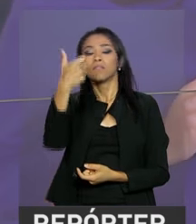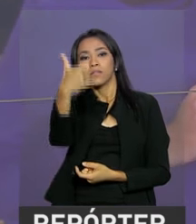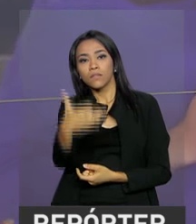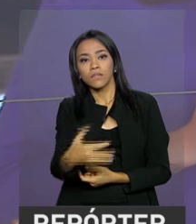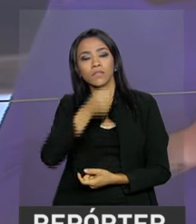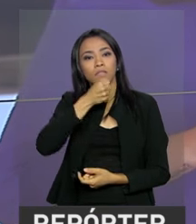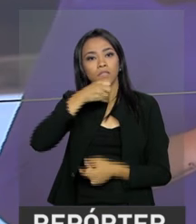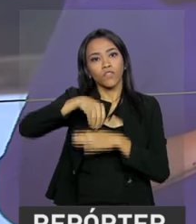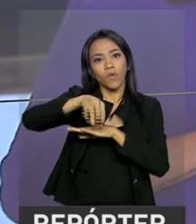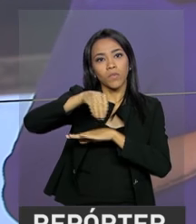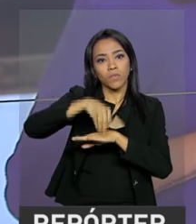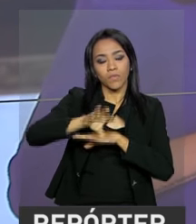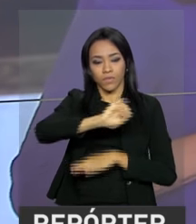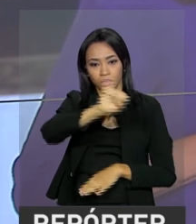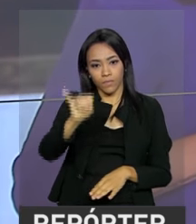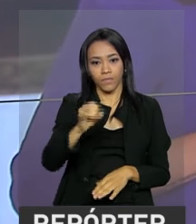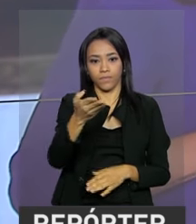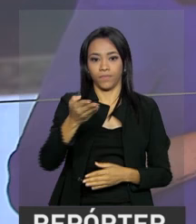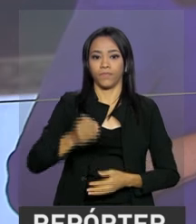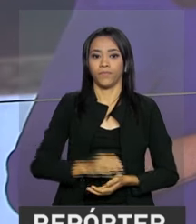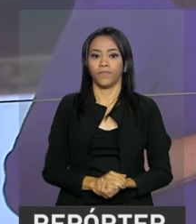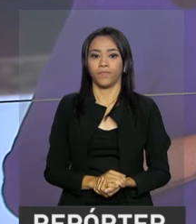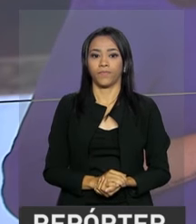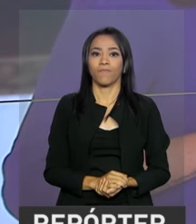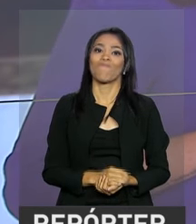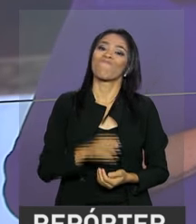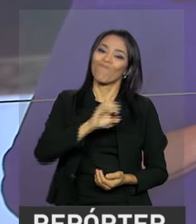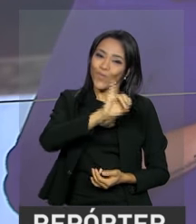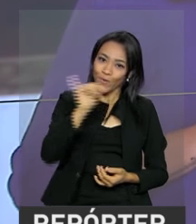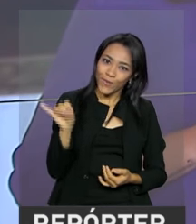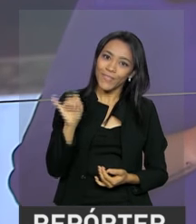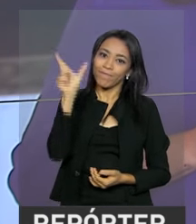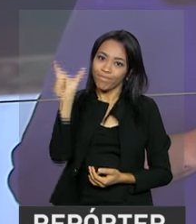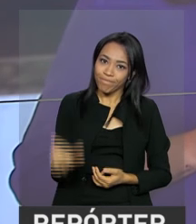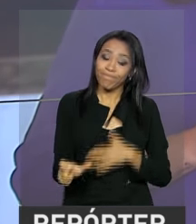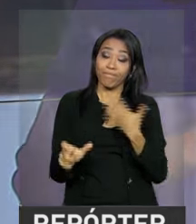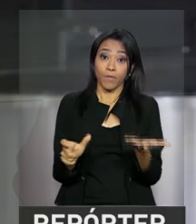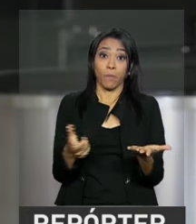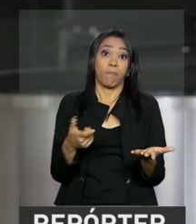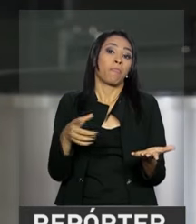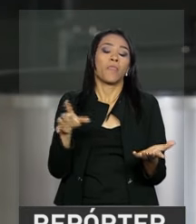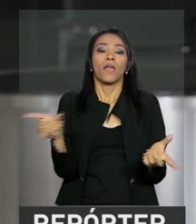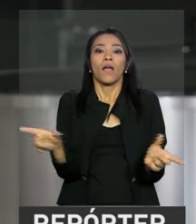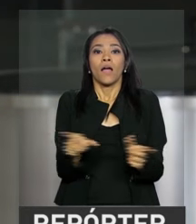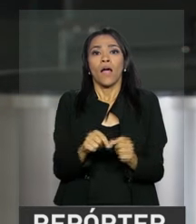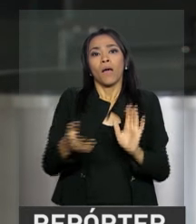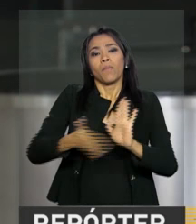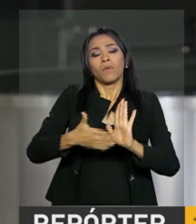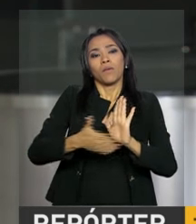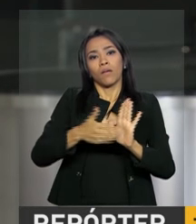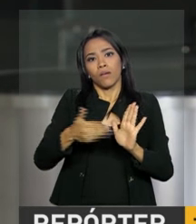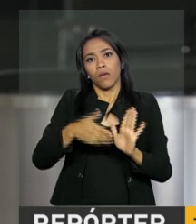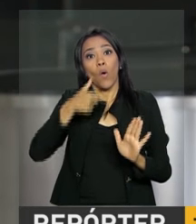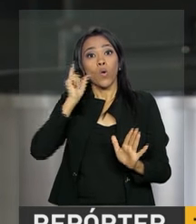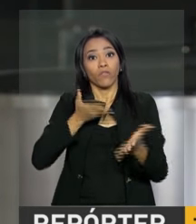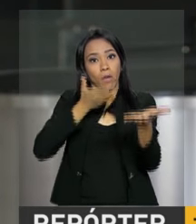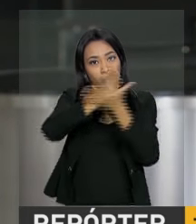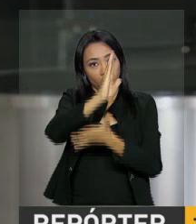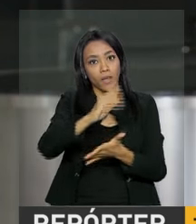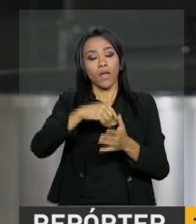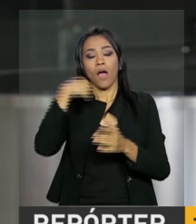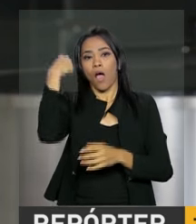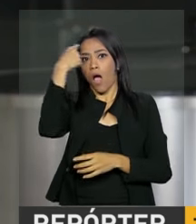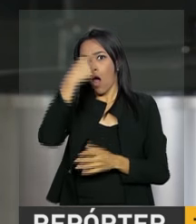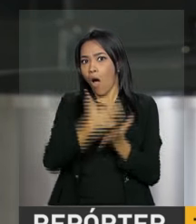informações pra gente oi Taíssa Olá Leandro a medida provisória aprovada ontem aumenta a carga horária do